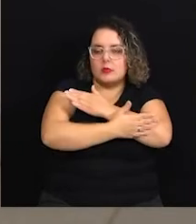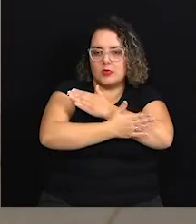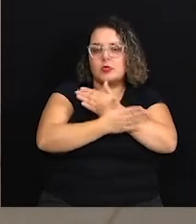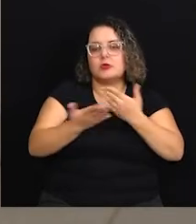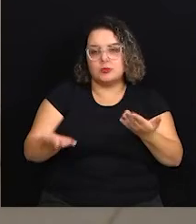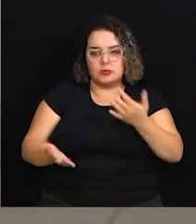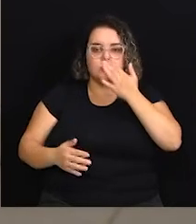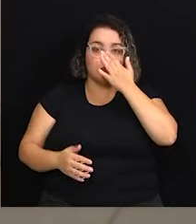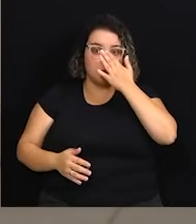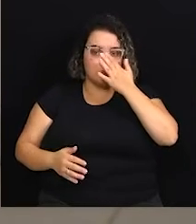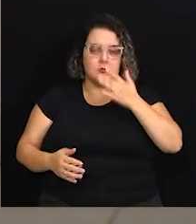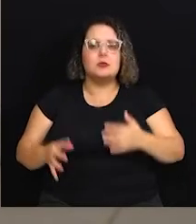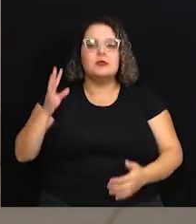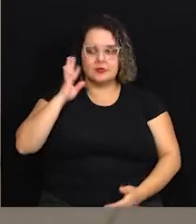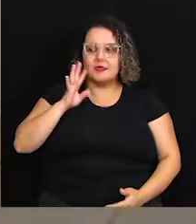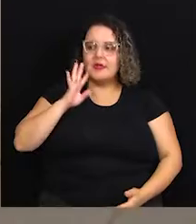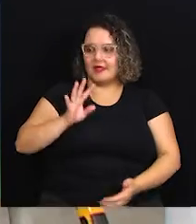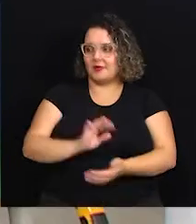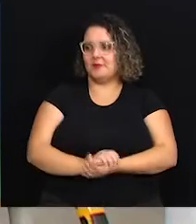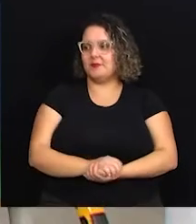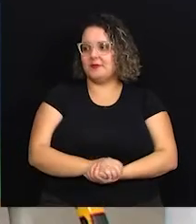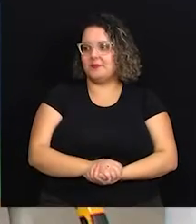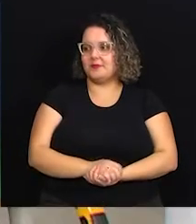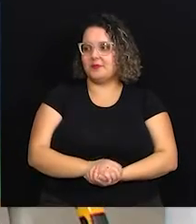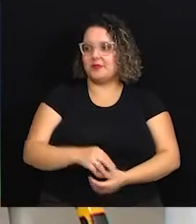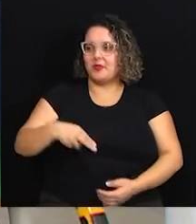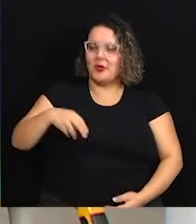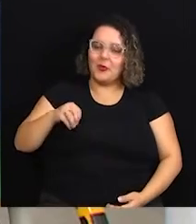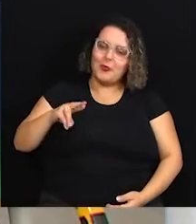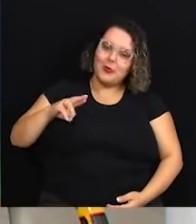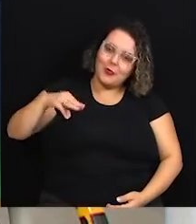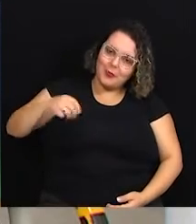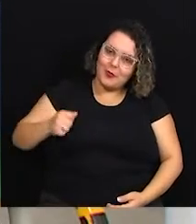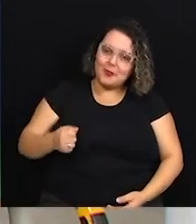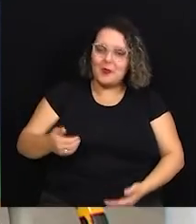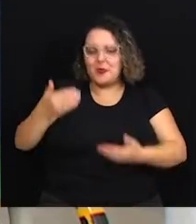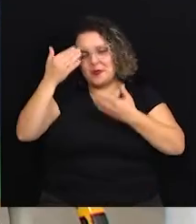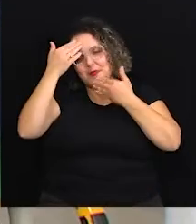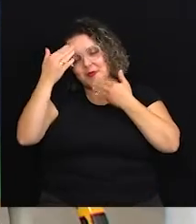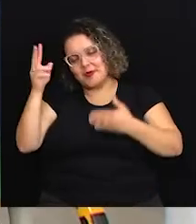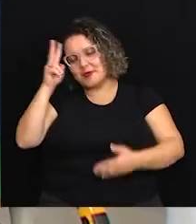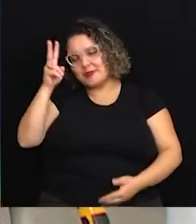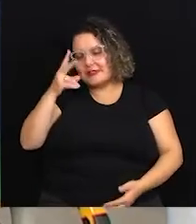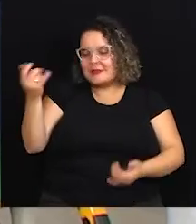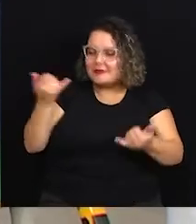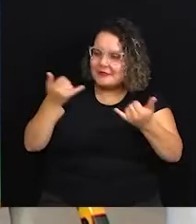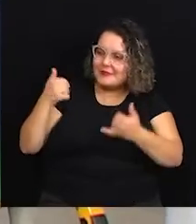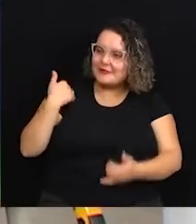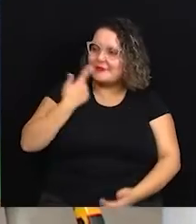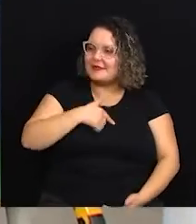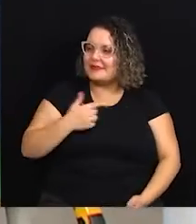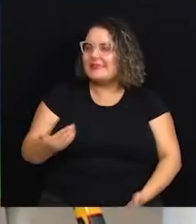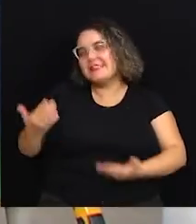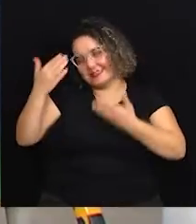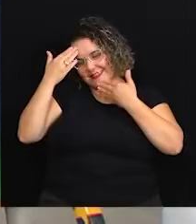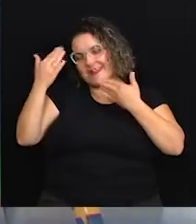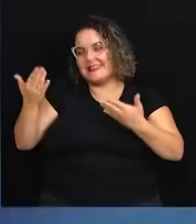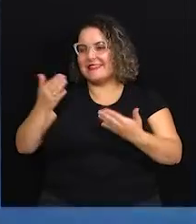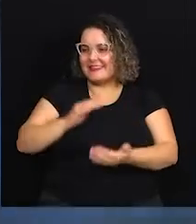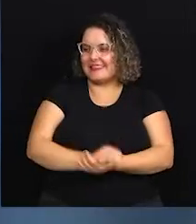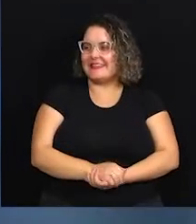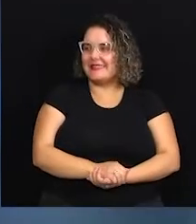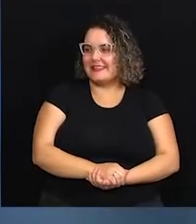Então, isso é muito legal. Norma, obrigada por contar um pouquinho da sua história para a gente. Eu que agradeço.